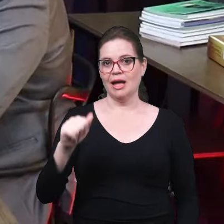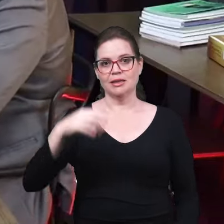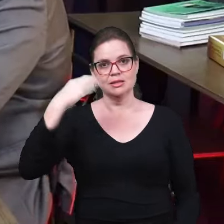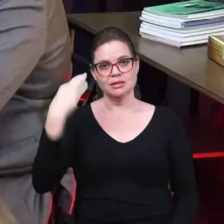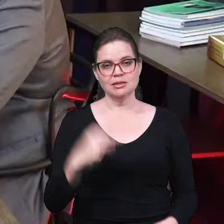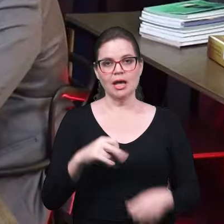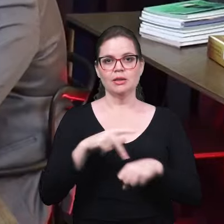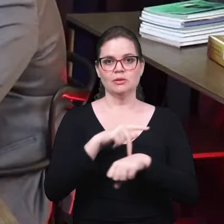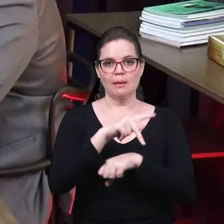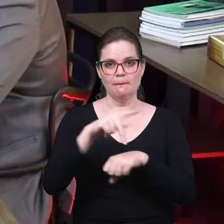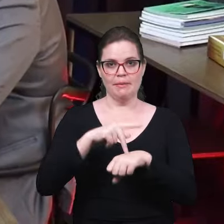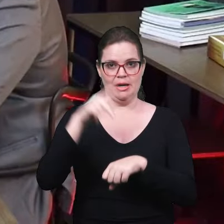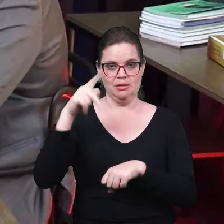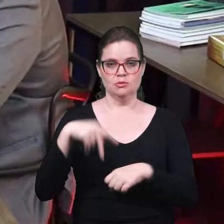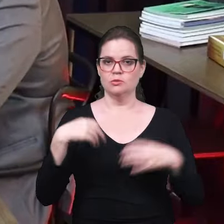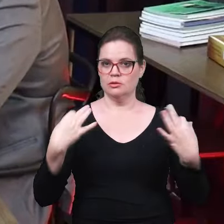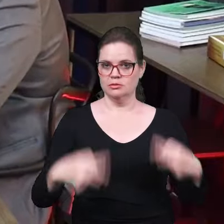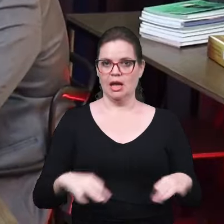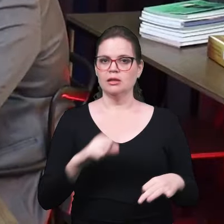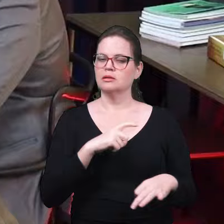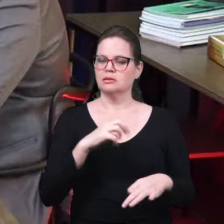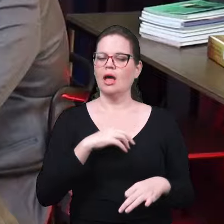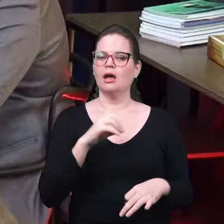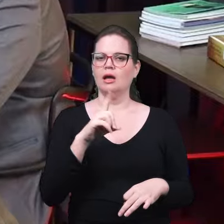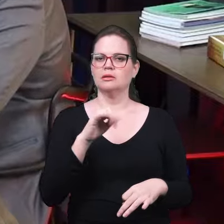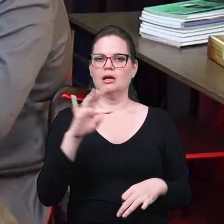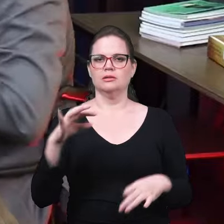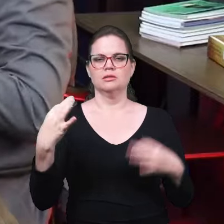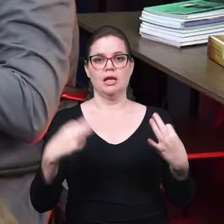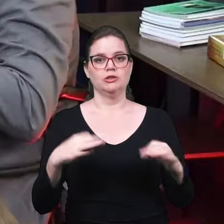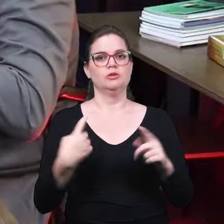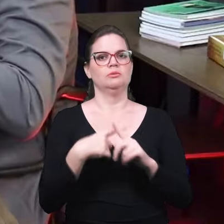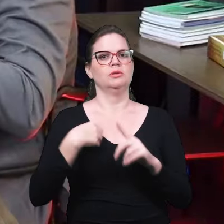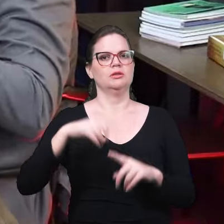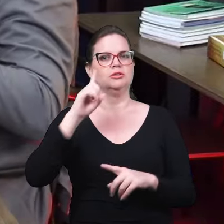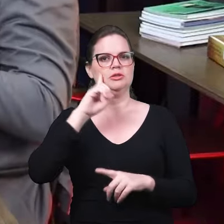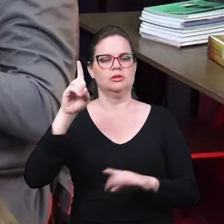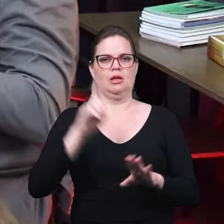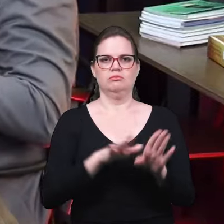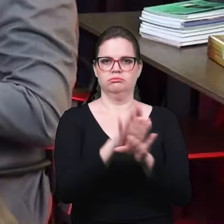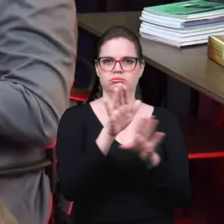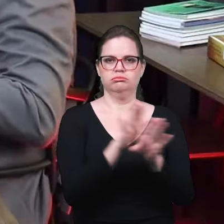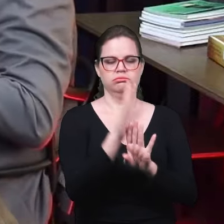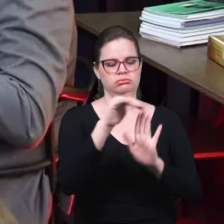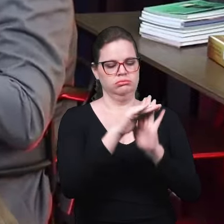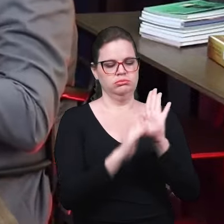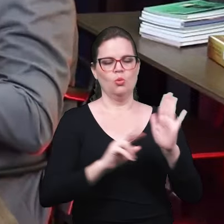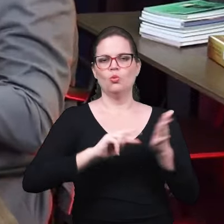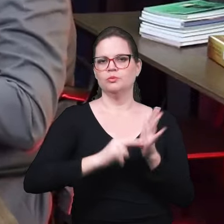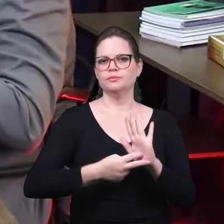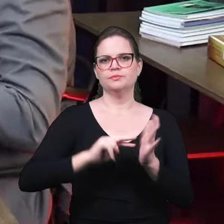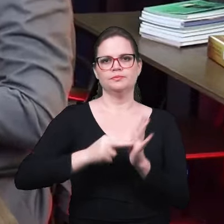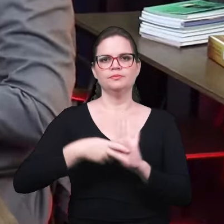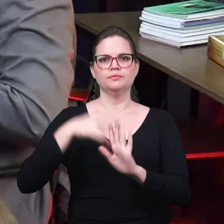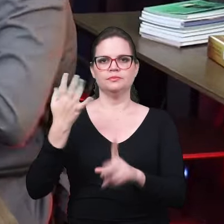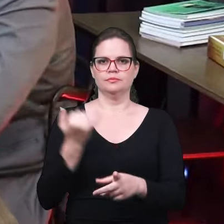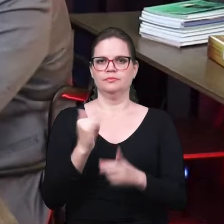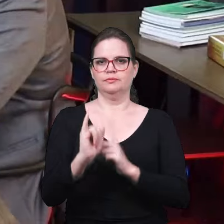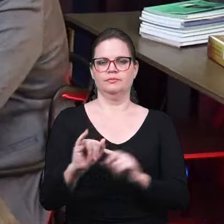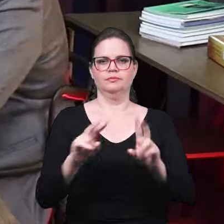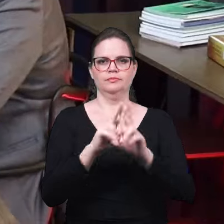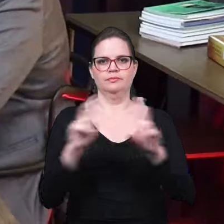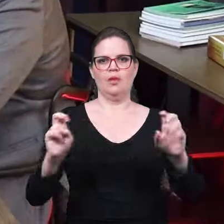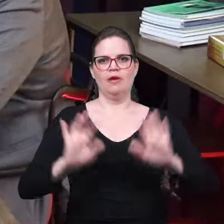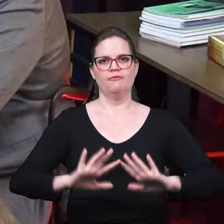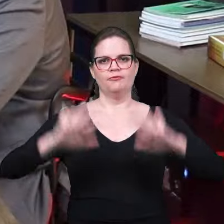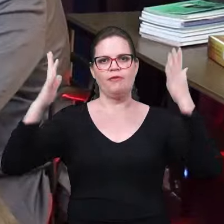ali, de toda aquela ação ali, daquela ordenança de Deus, todo o simbolismo, né, todo o profético da comemoração